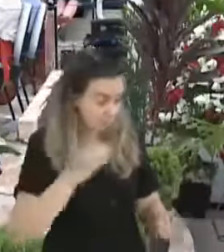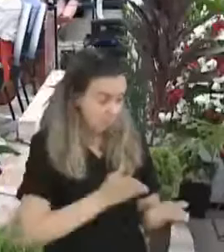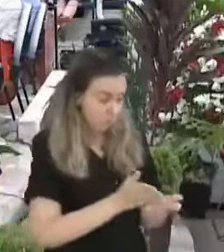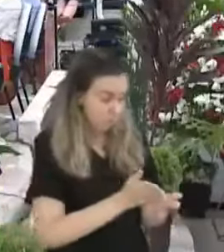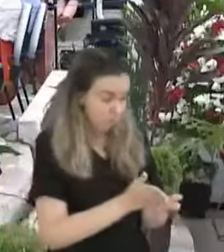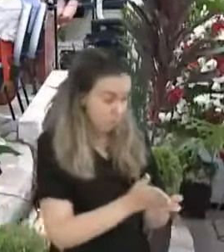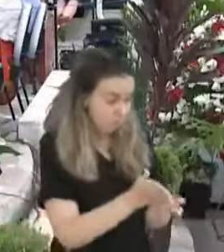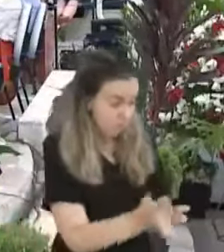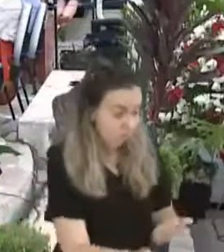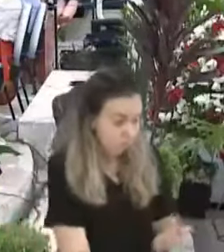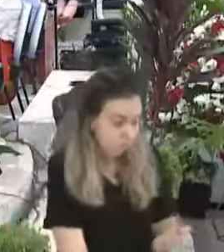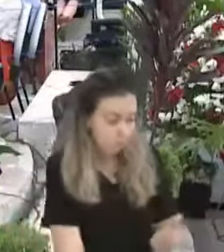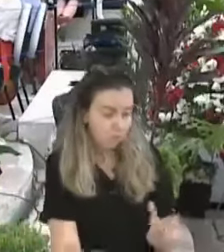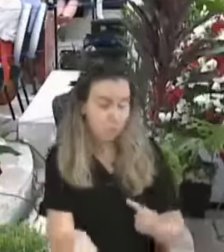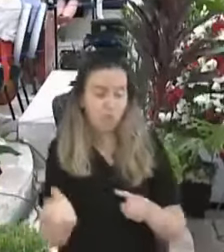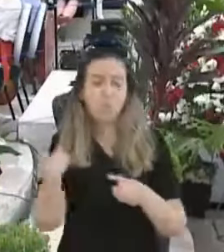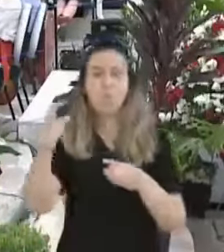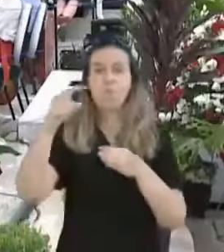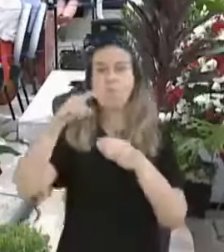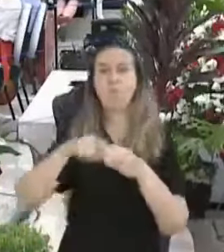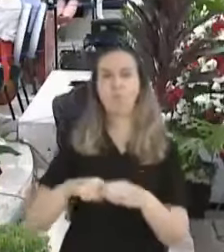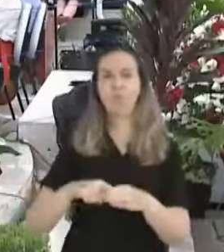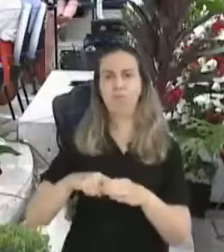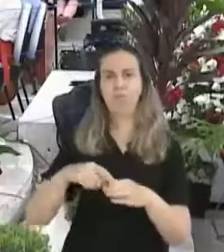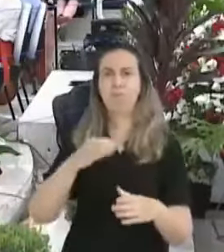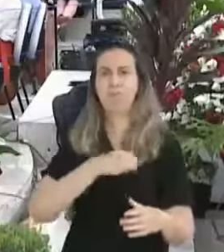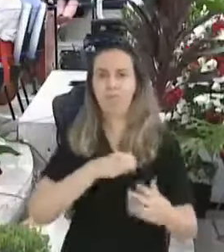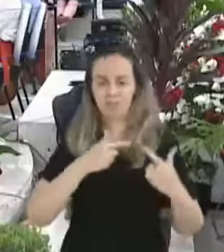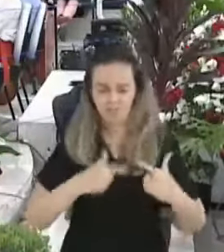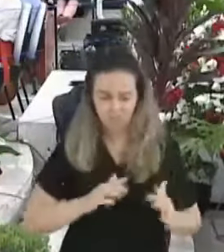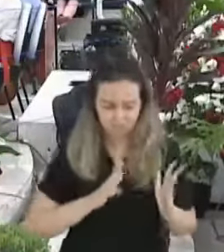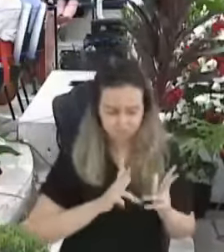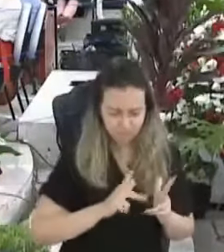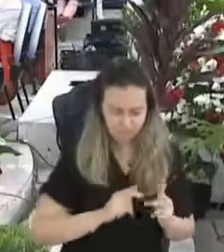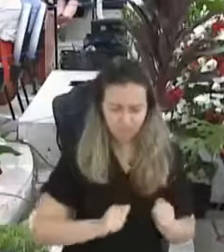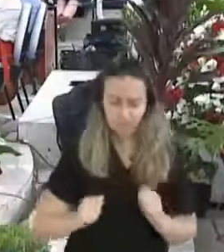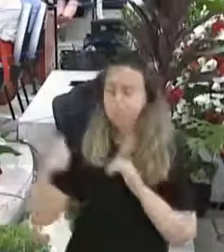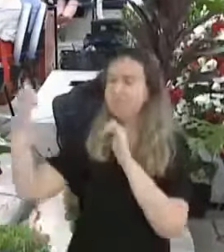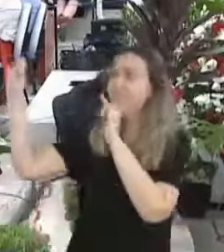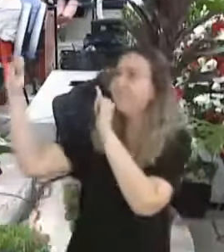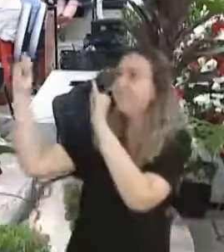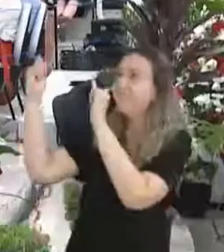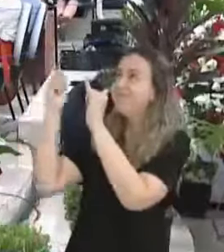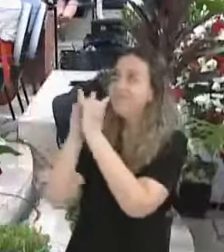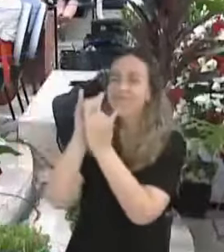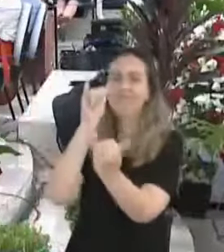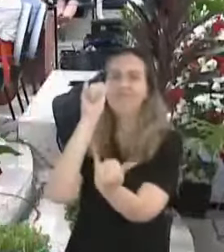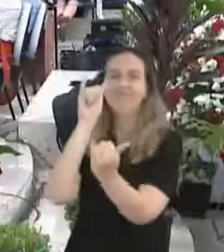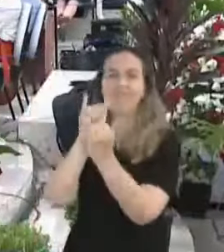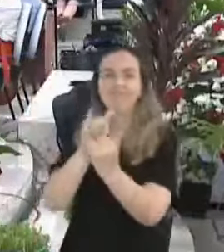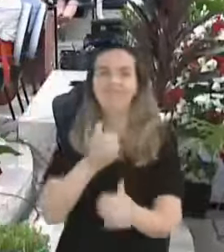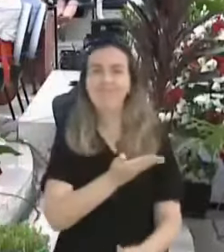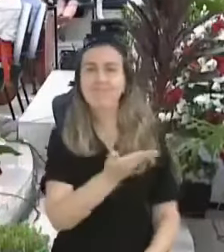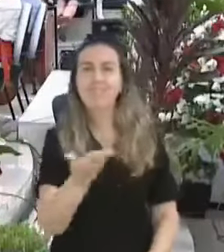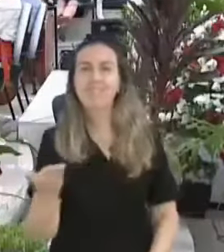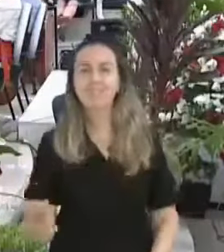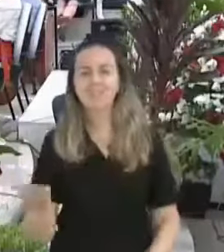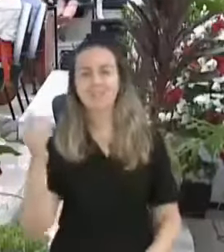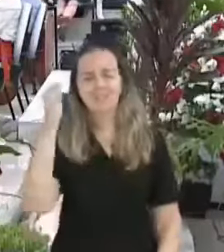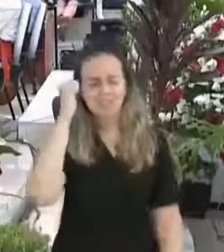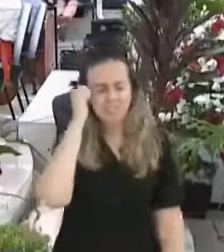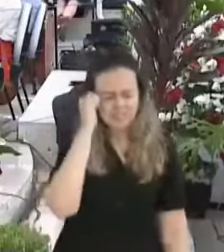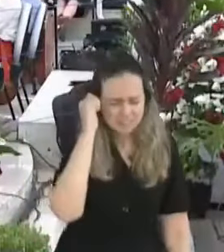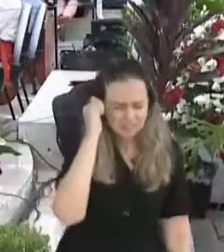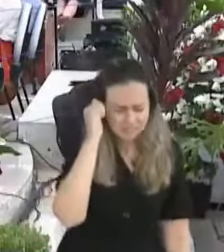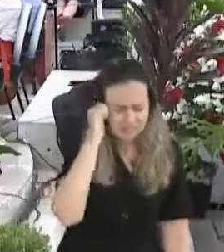ouve, perdoe o seu pecado, porque não há homem que não peque. Sim, queridos e amados irmãos, os